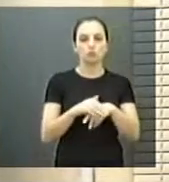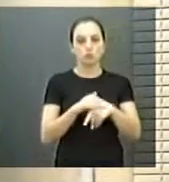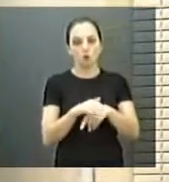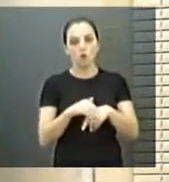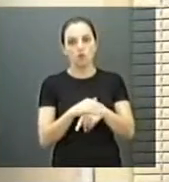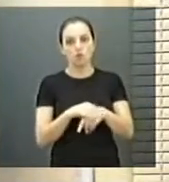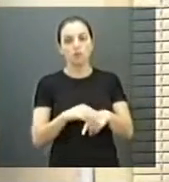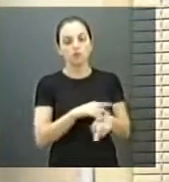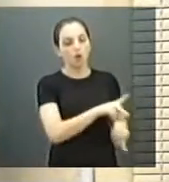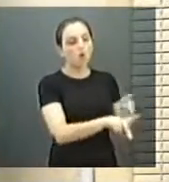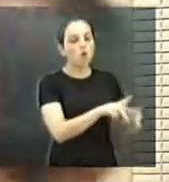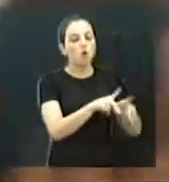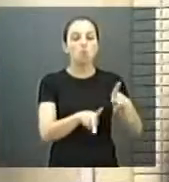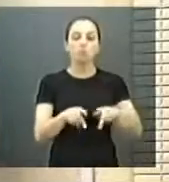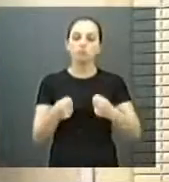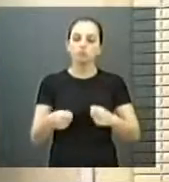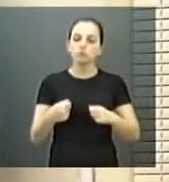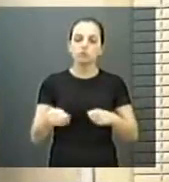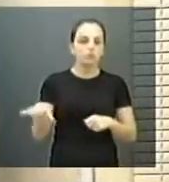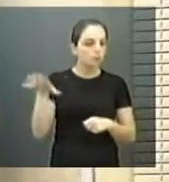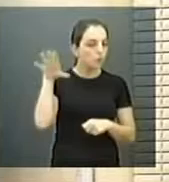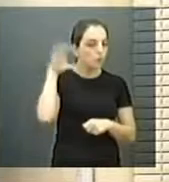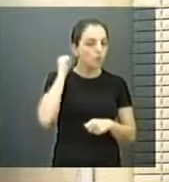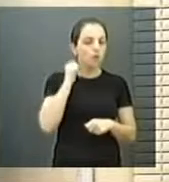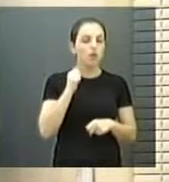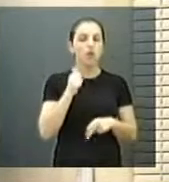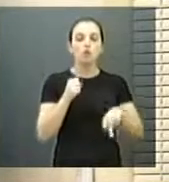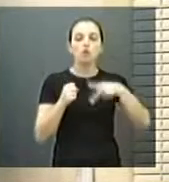que o povo tem que ouvir aquilo que a gente está dizendo.